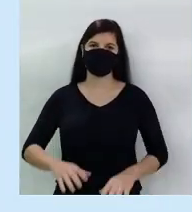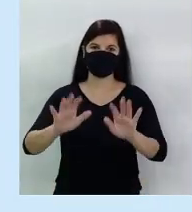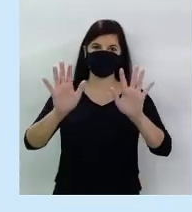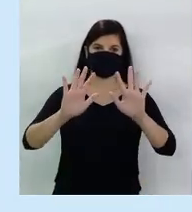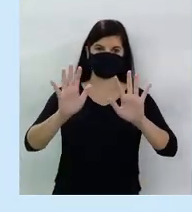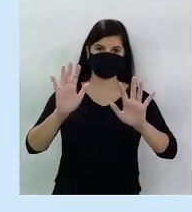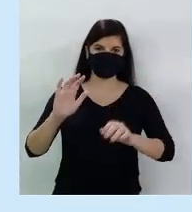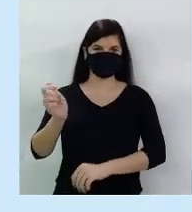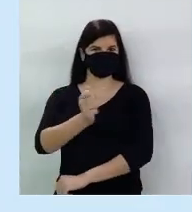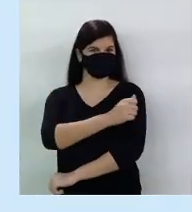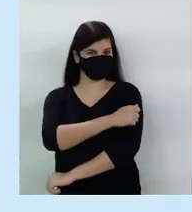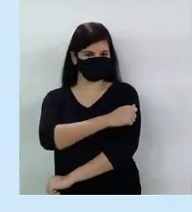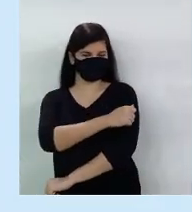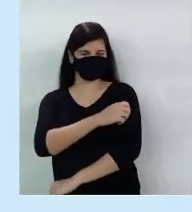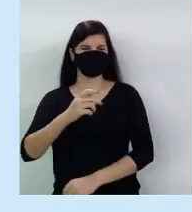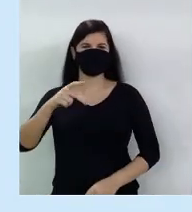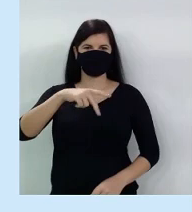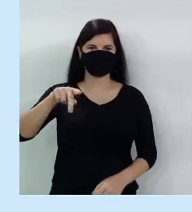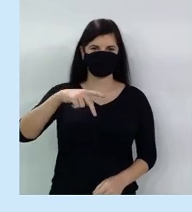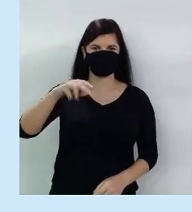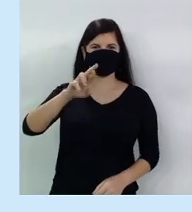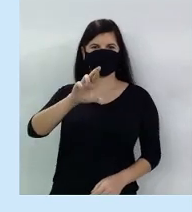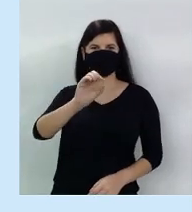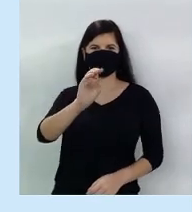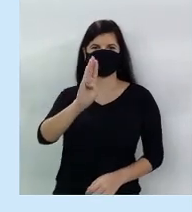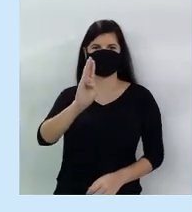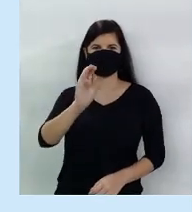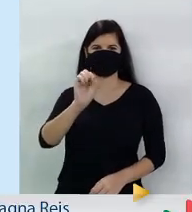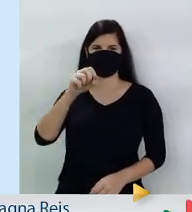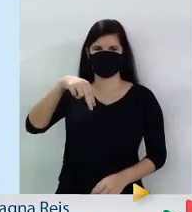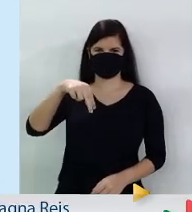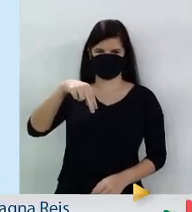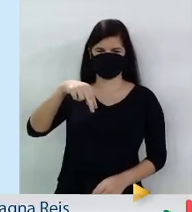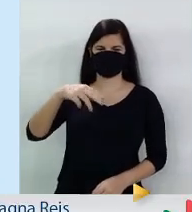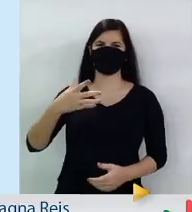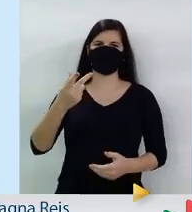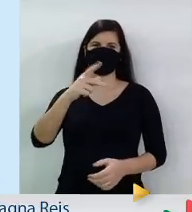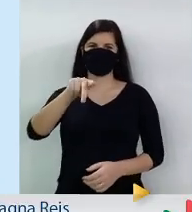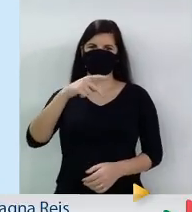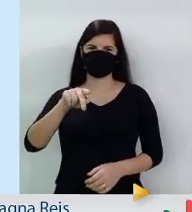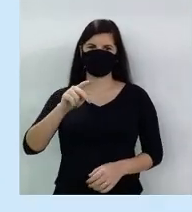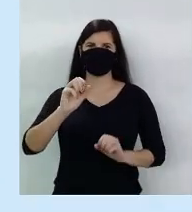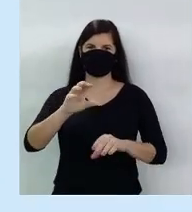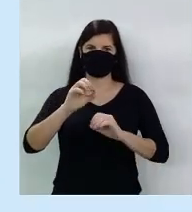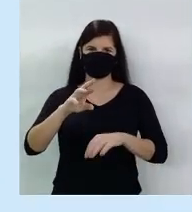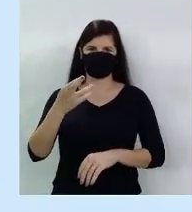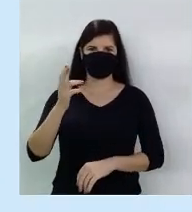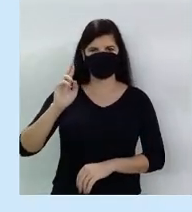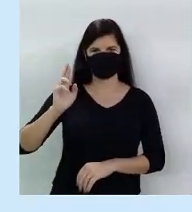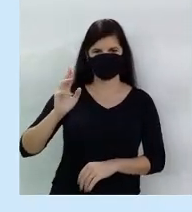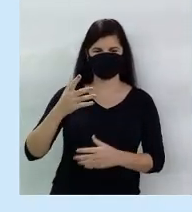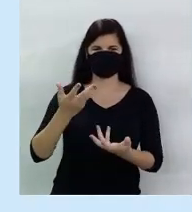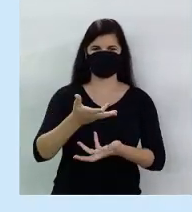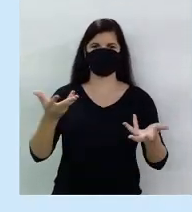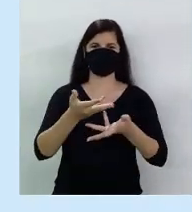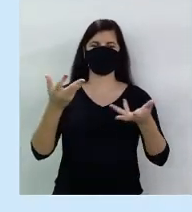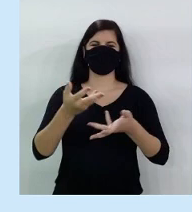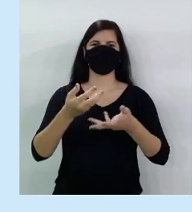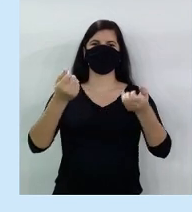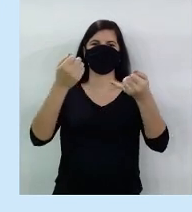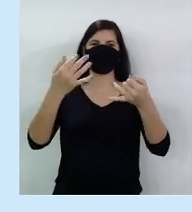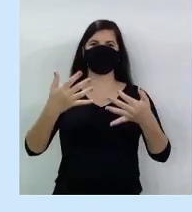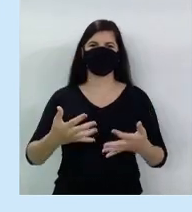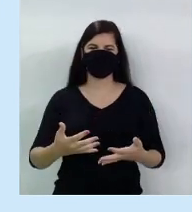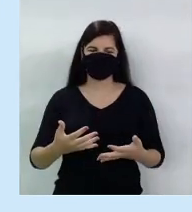Olá, estudantes! Eu sou o professor Robson Anselmo Tavares, professor de ensino religioso, e hoje nós temos